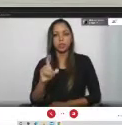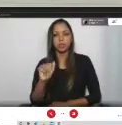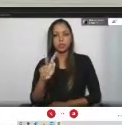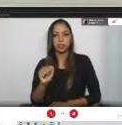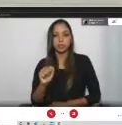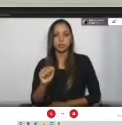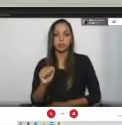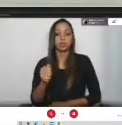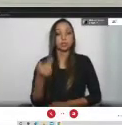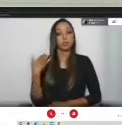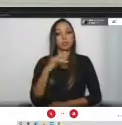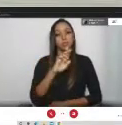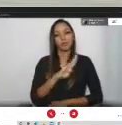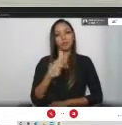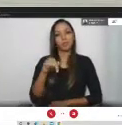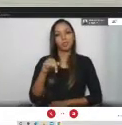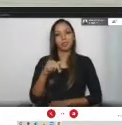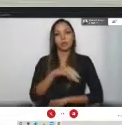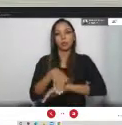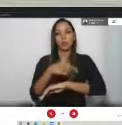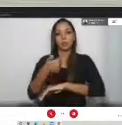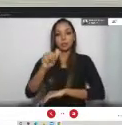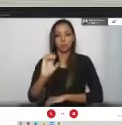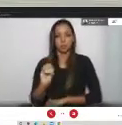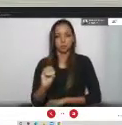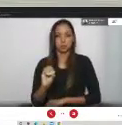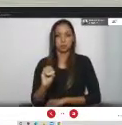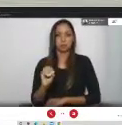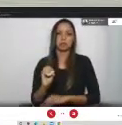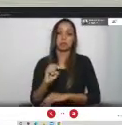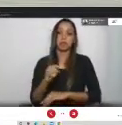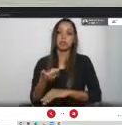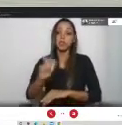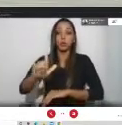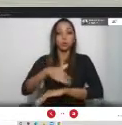e rua José Cossino, sobrinho, antiga rua 8.